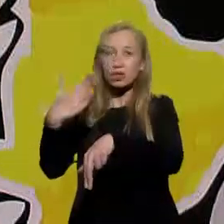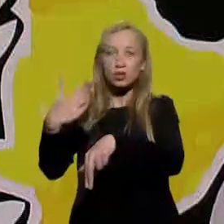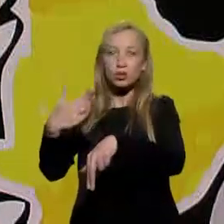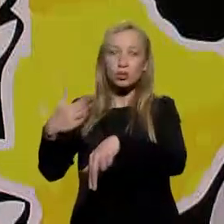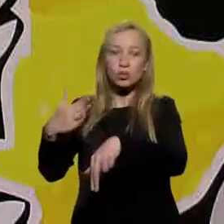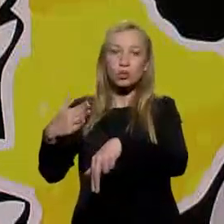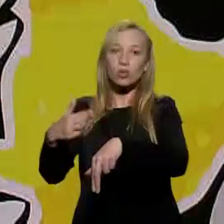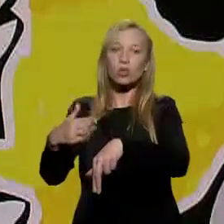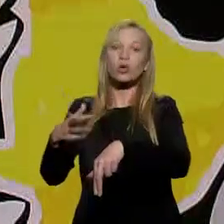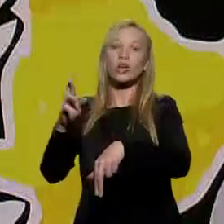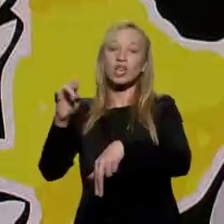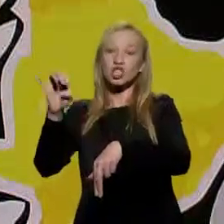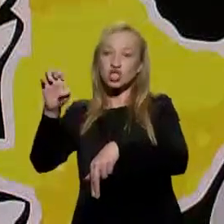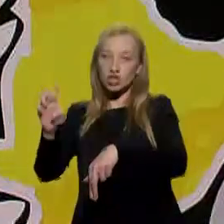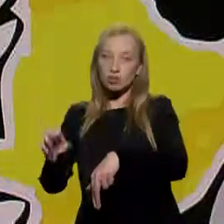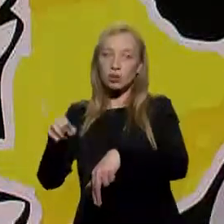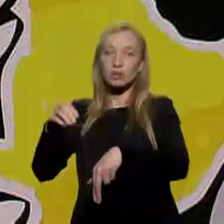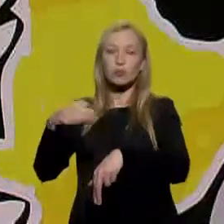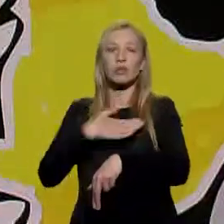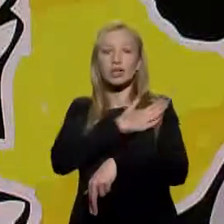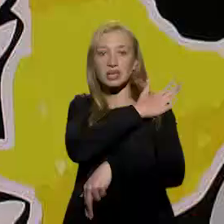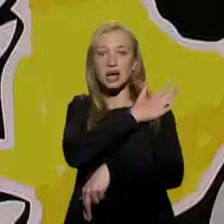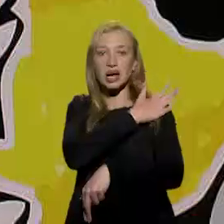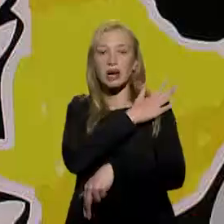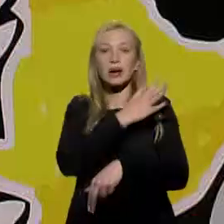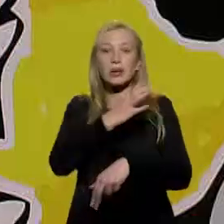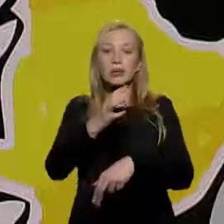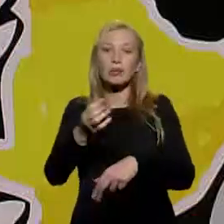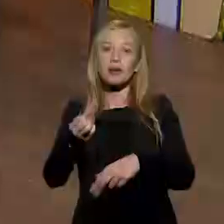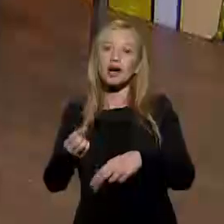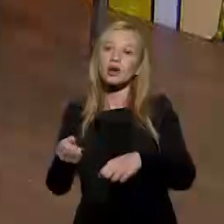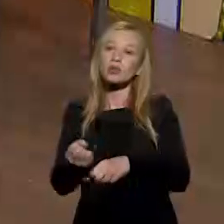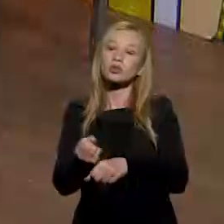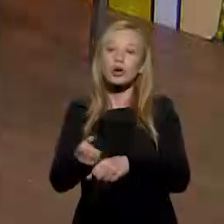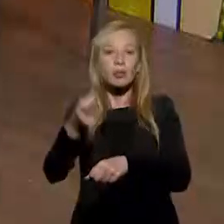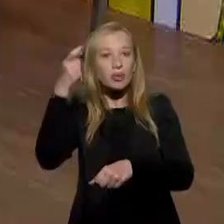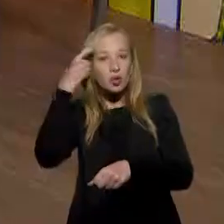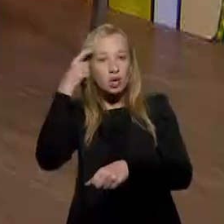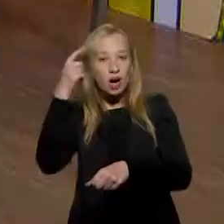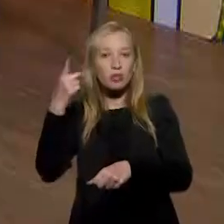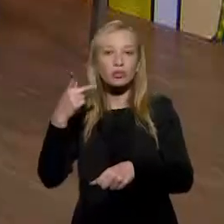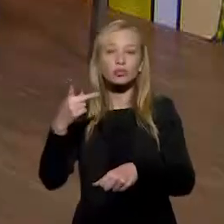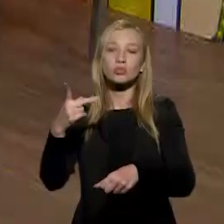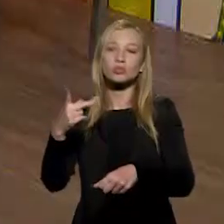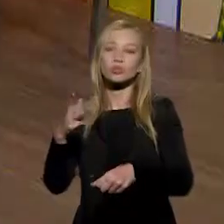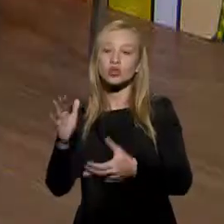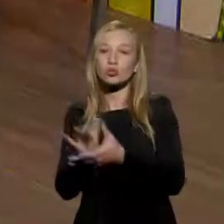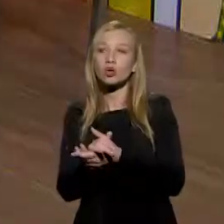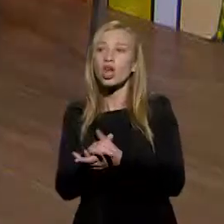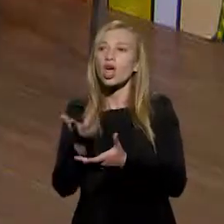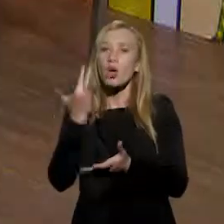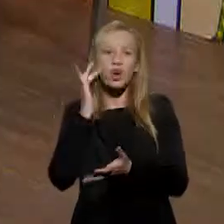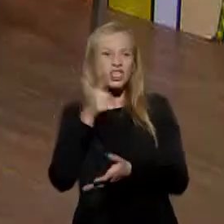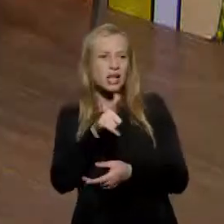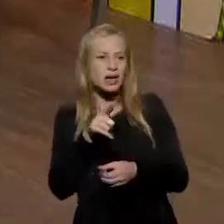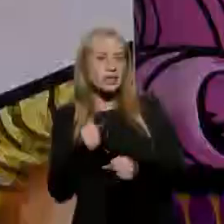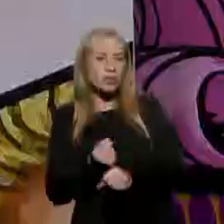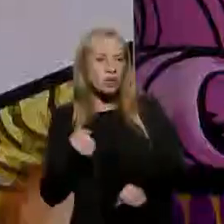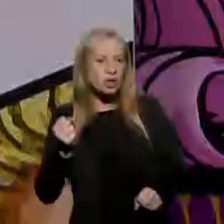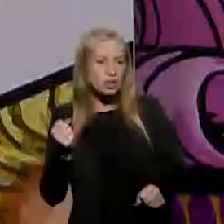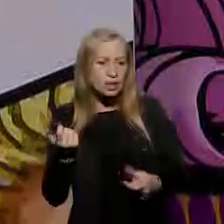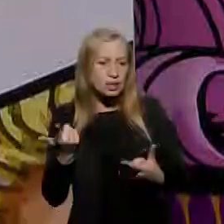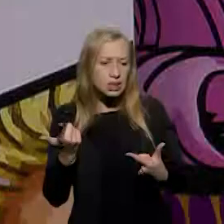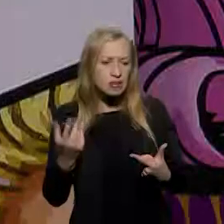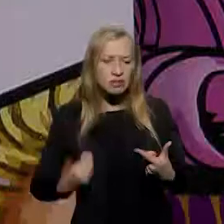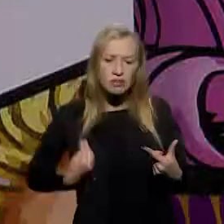enfrentou o regime militar para construir um memorial eu acho que ela teve uma grandeza de embora a aaa